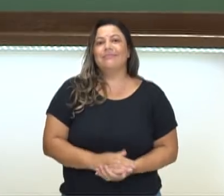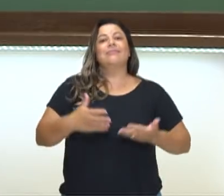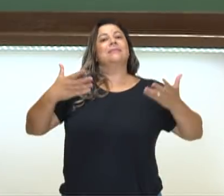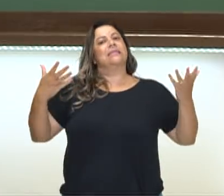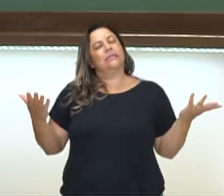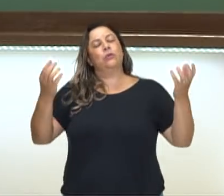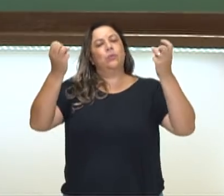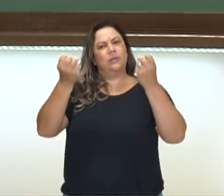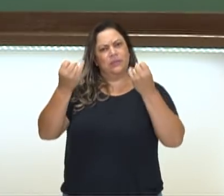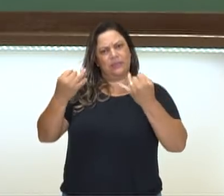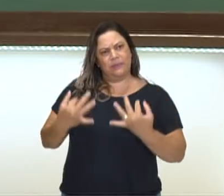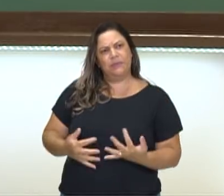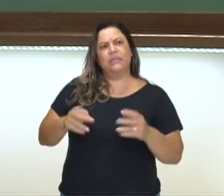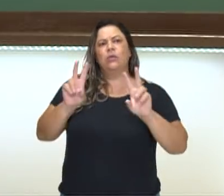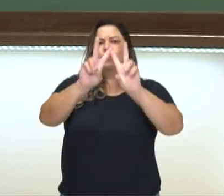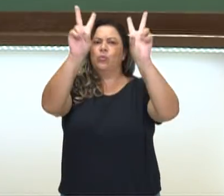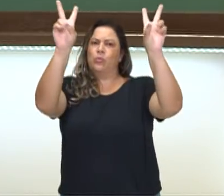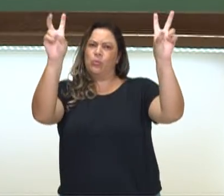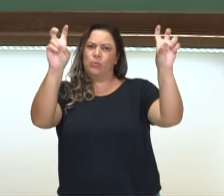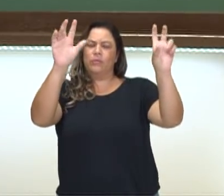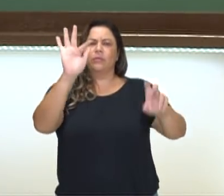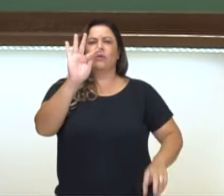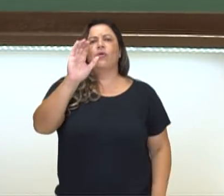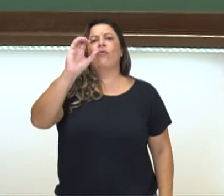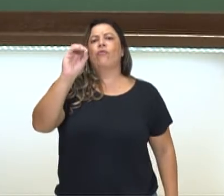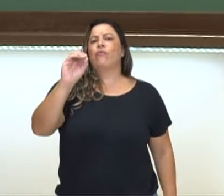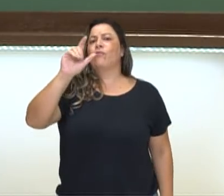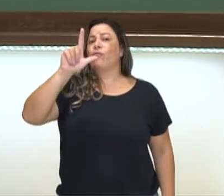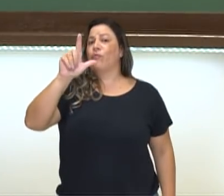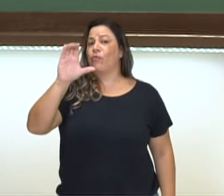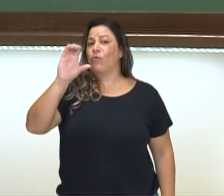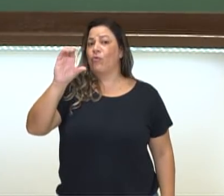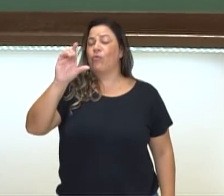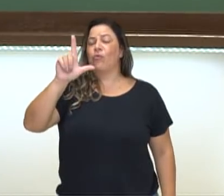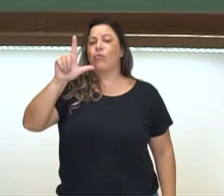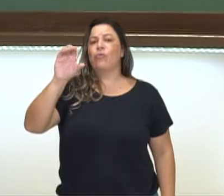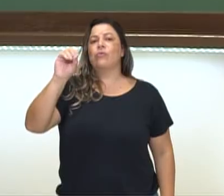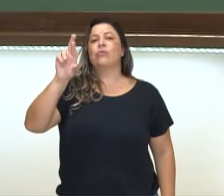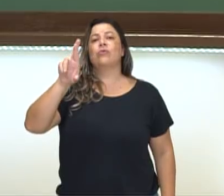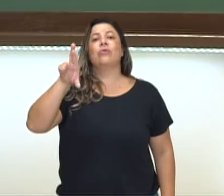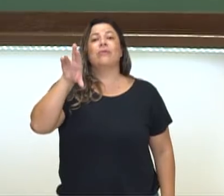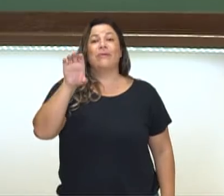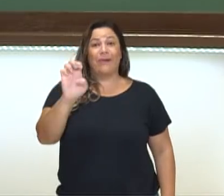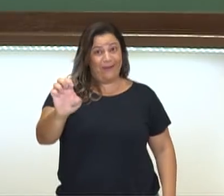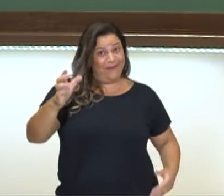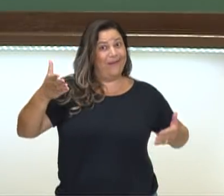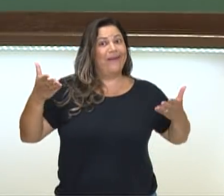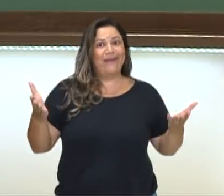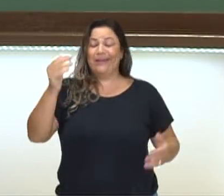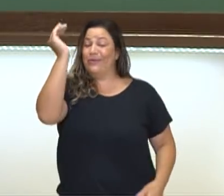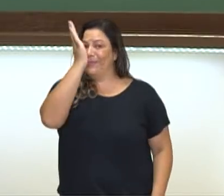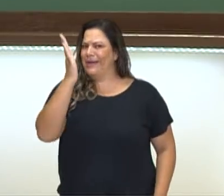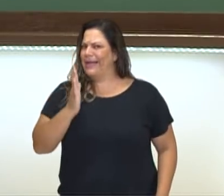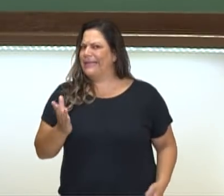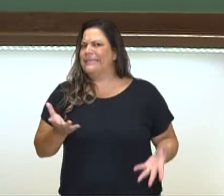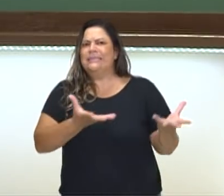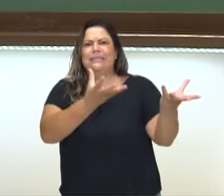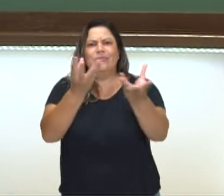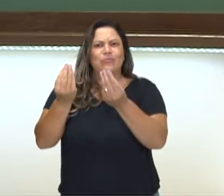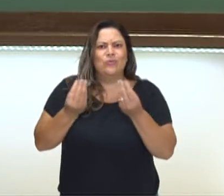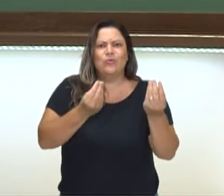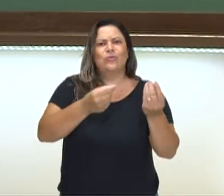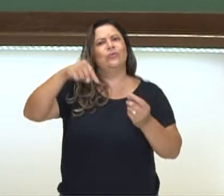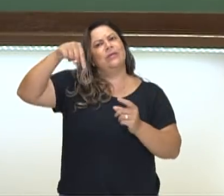nós falamos de folclore, o Brasil é um país com uma riqueza cultural folclórica muito grande. E o estado do Paraná